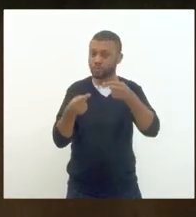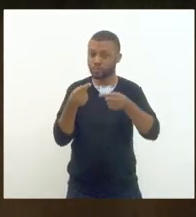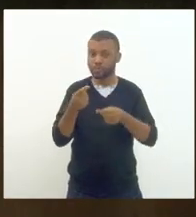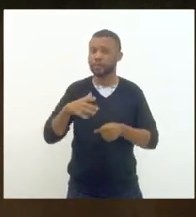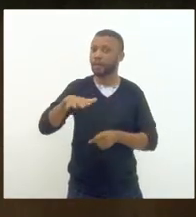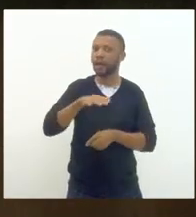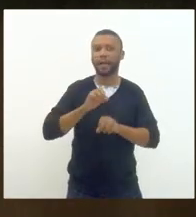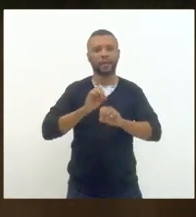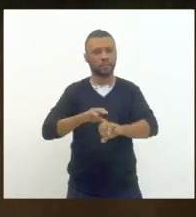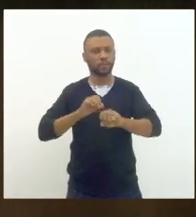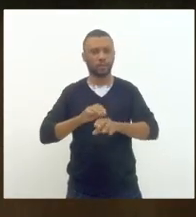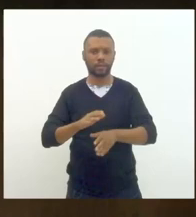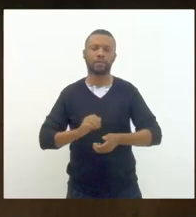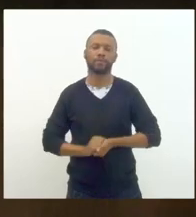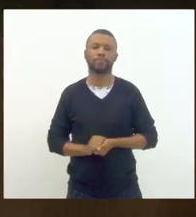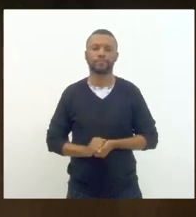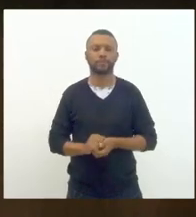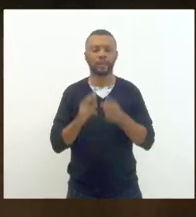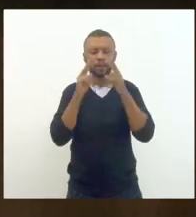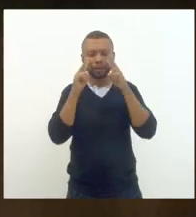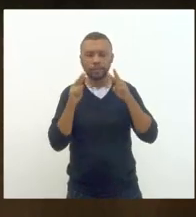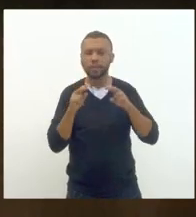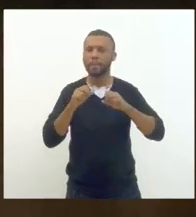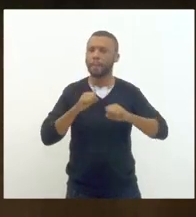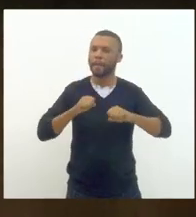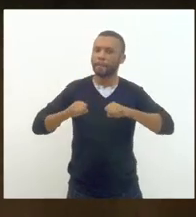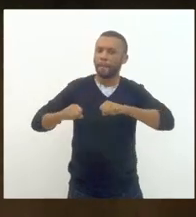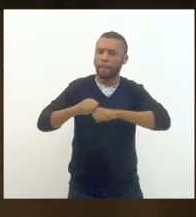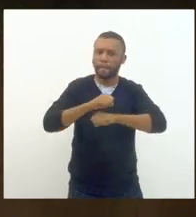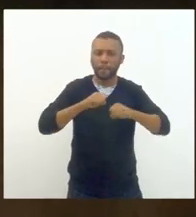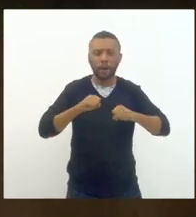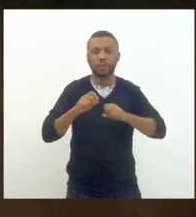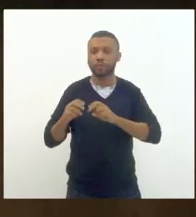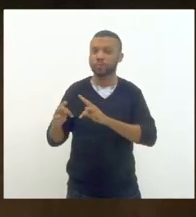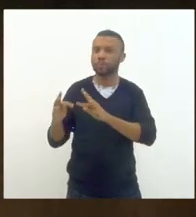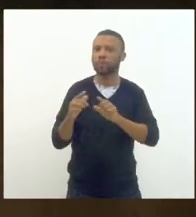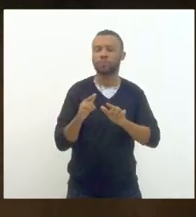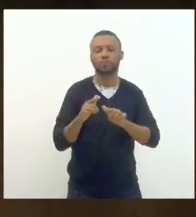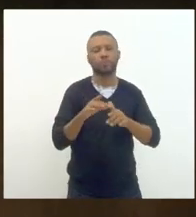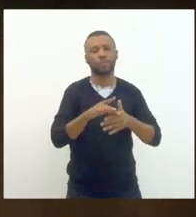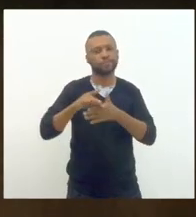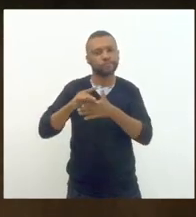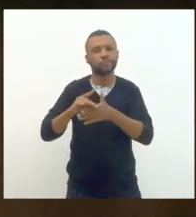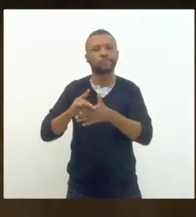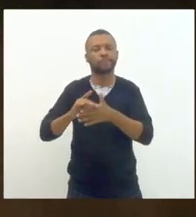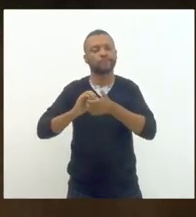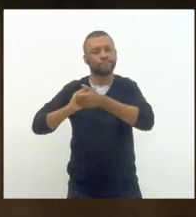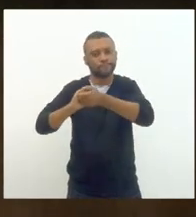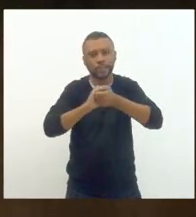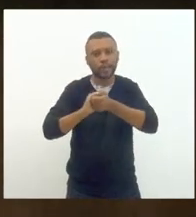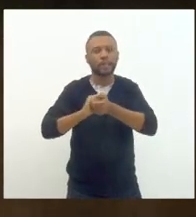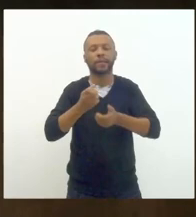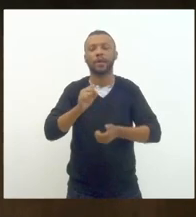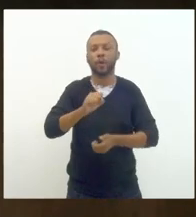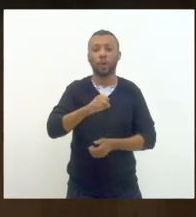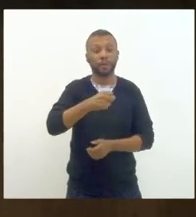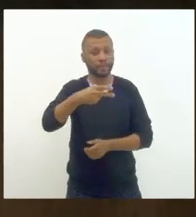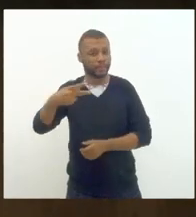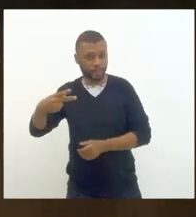educação hoje no dia, reconhecendo aqui a luta de todos os educadores, saudar aqui a presença do CEP, que se faz presente aqui,